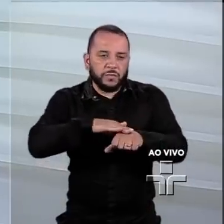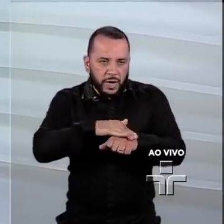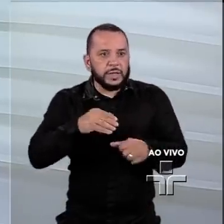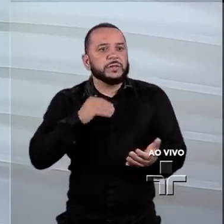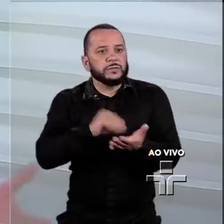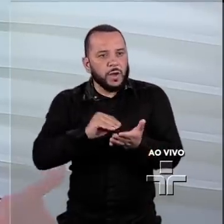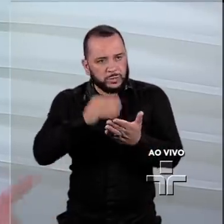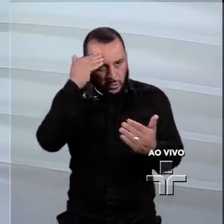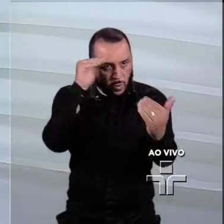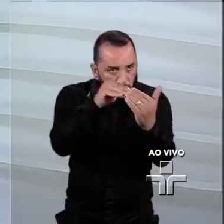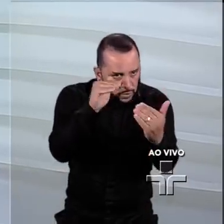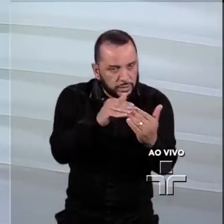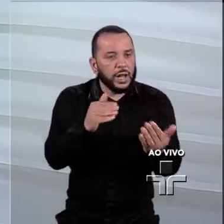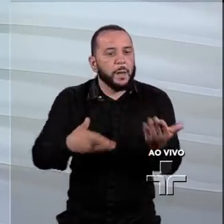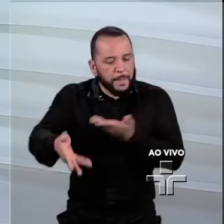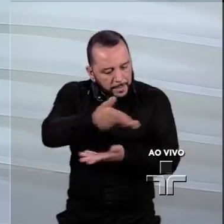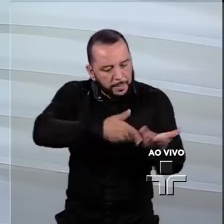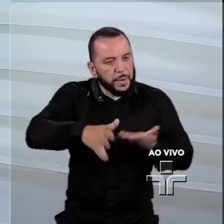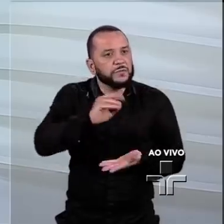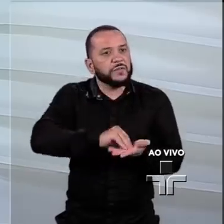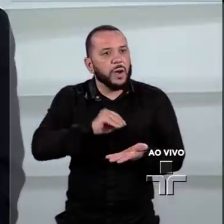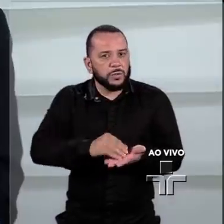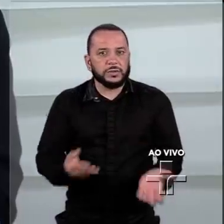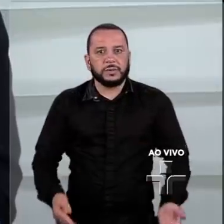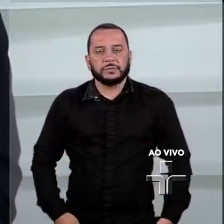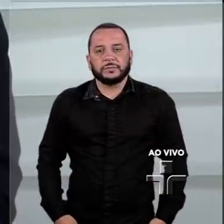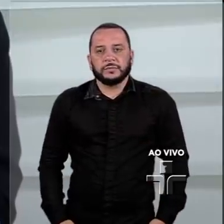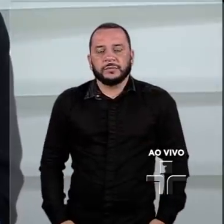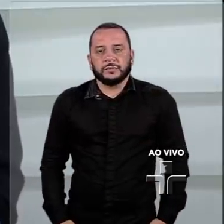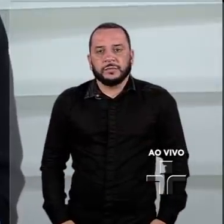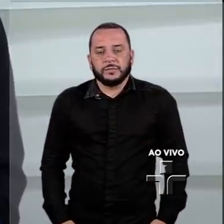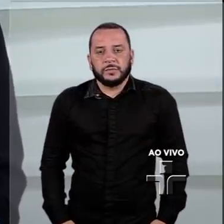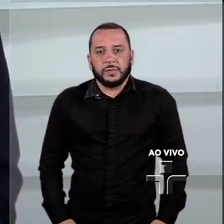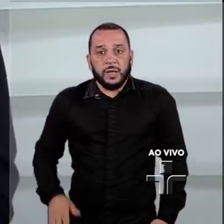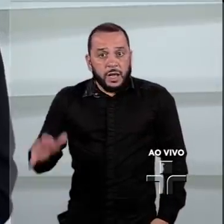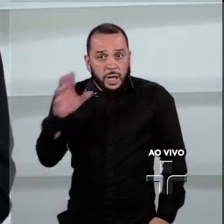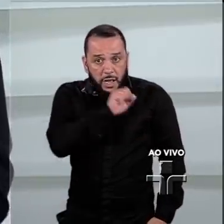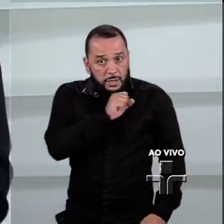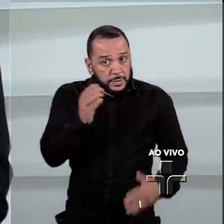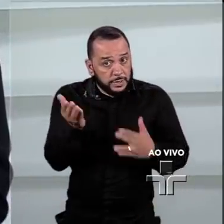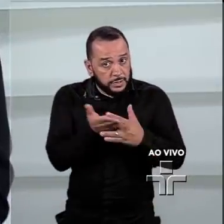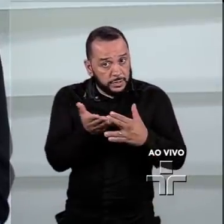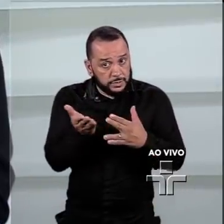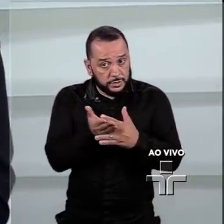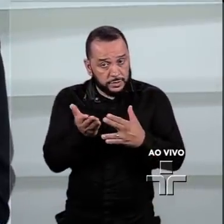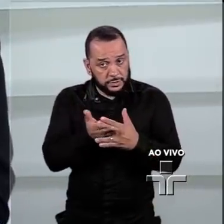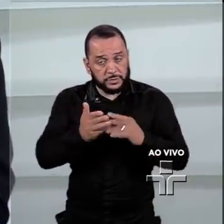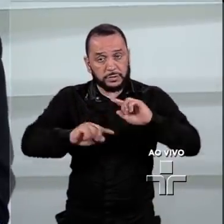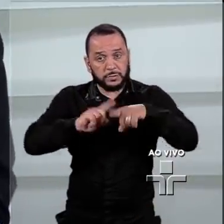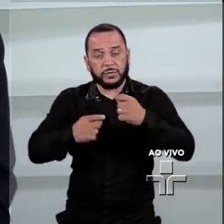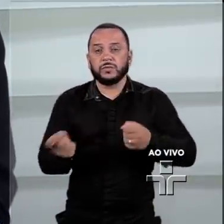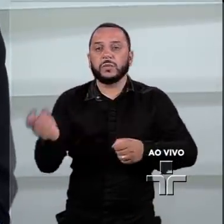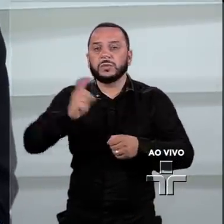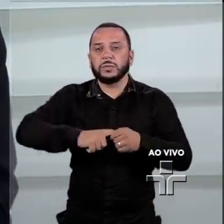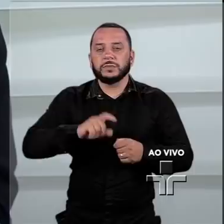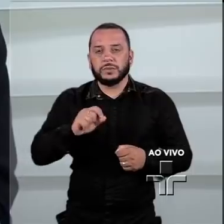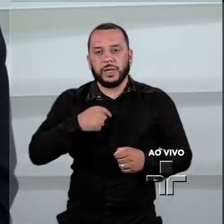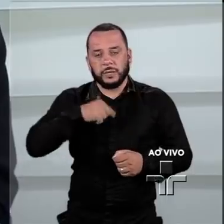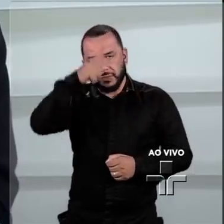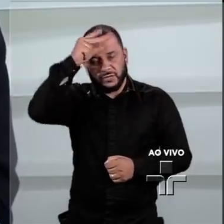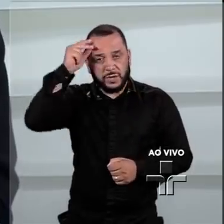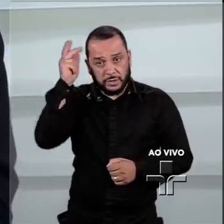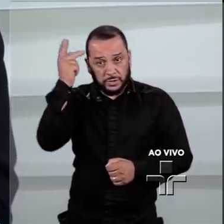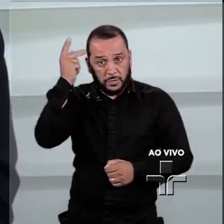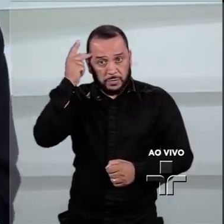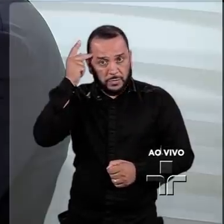mais diálogo, não tem a menor dúvida. Bruno, a gente vai sair para um rápido intervalo. Voltamos já com o prefeito de São